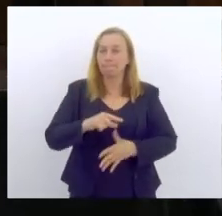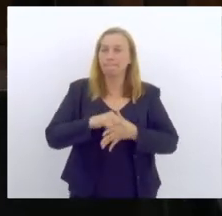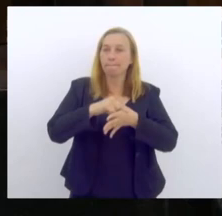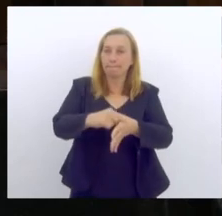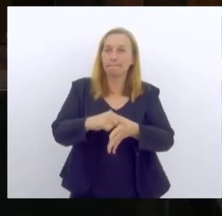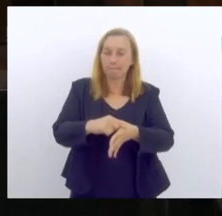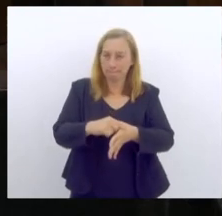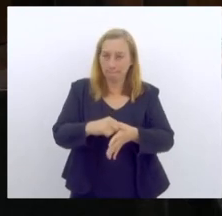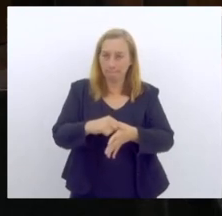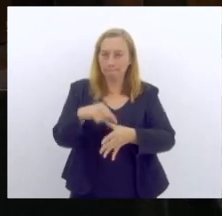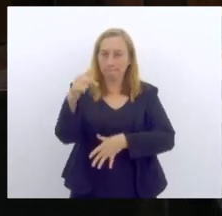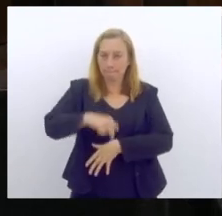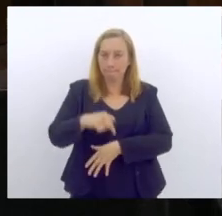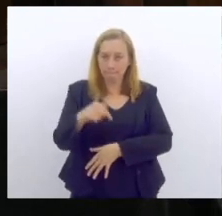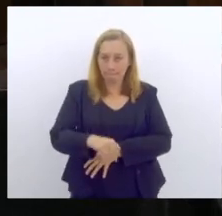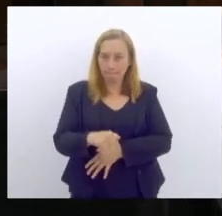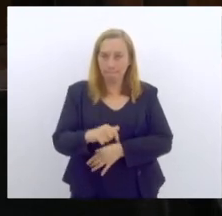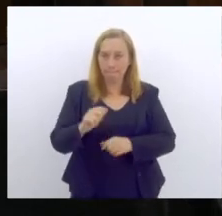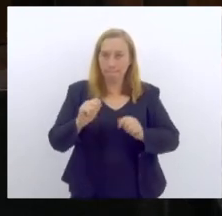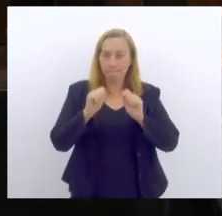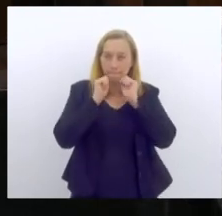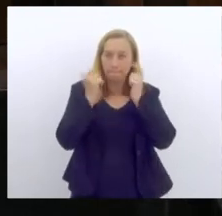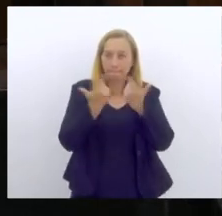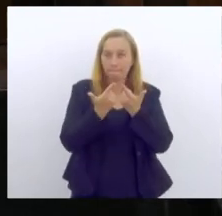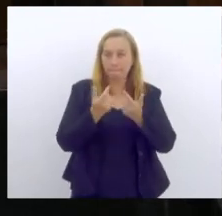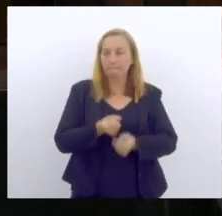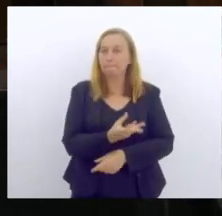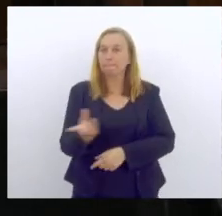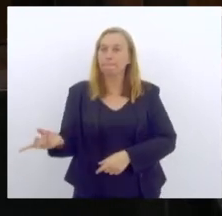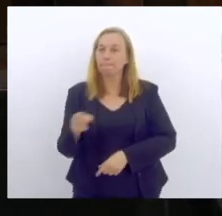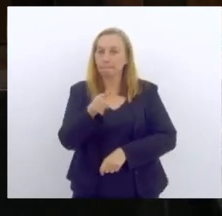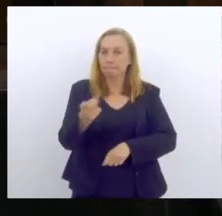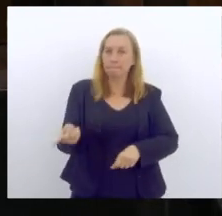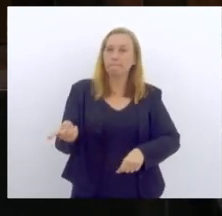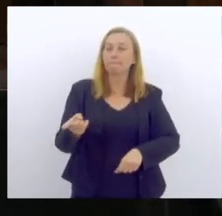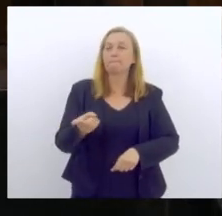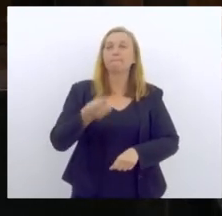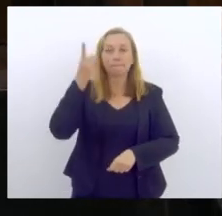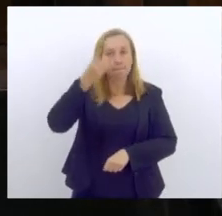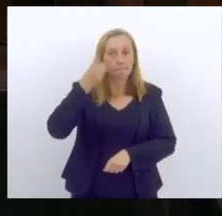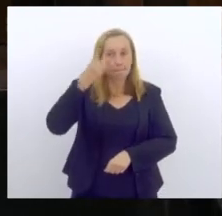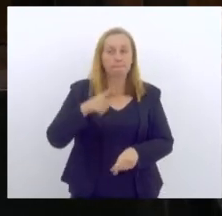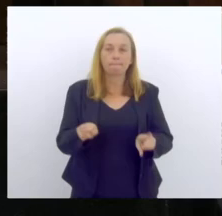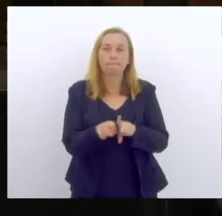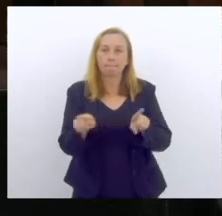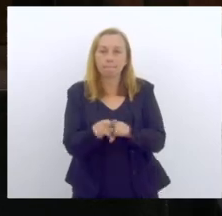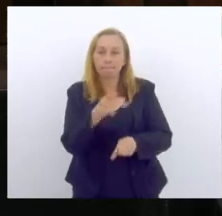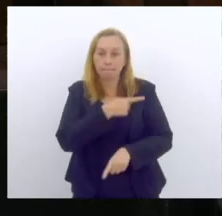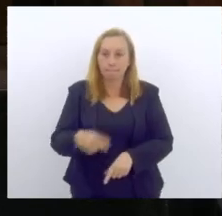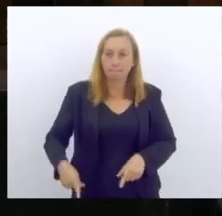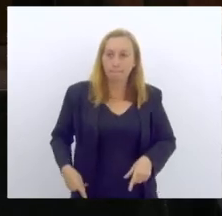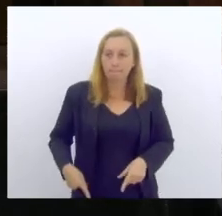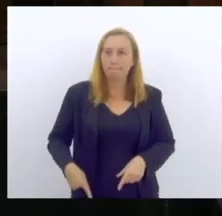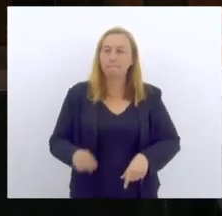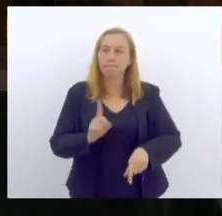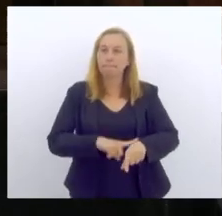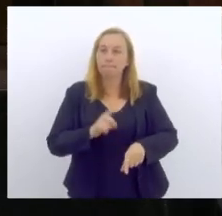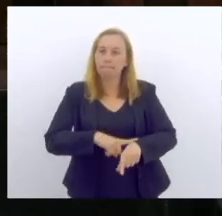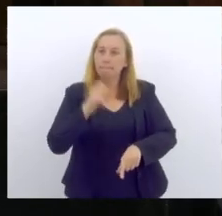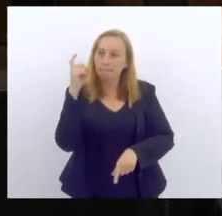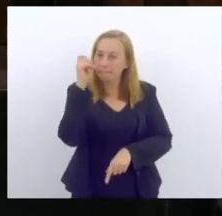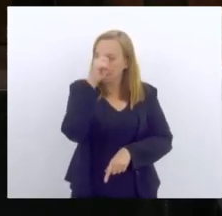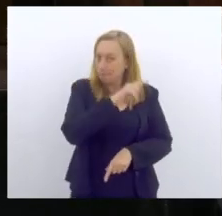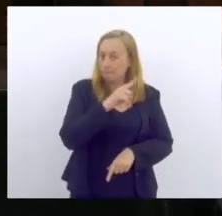que você foi aqui nesse plenário enquanto você foi deputado você foi presidente né No momento até acirrado da política